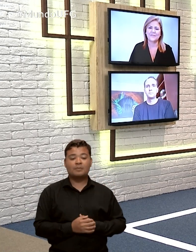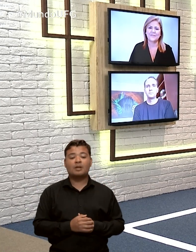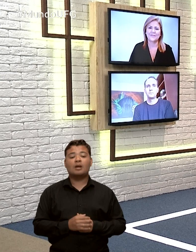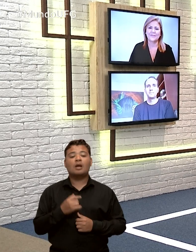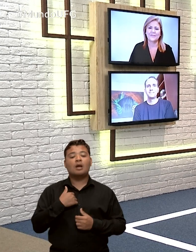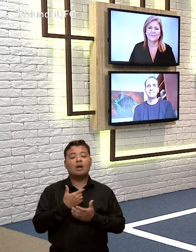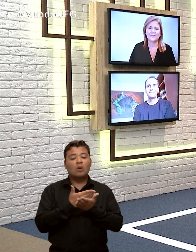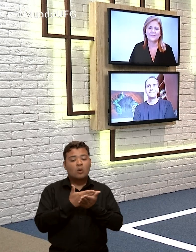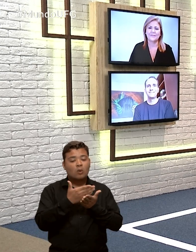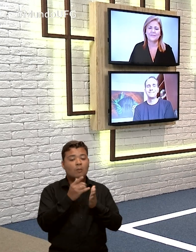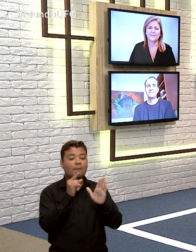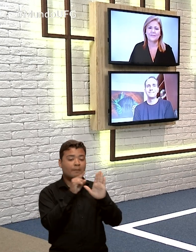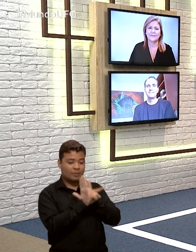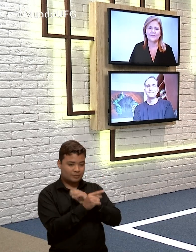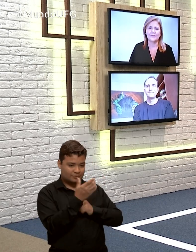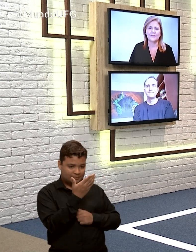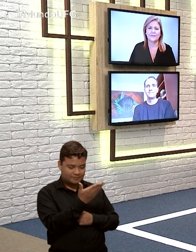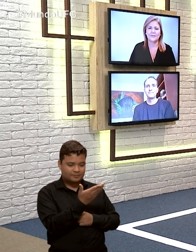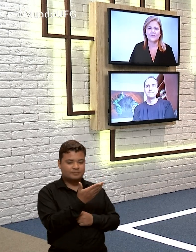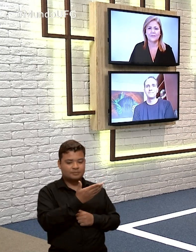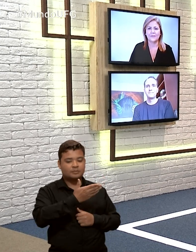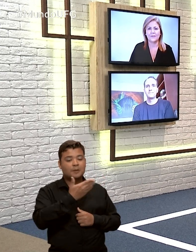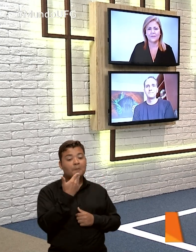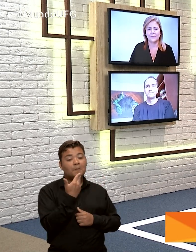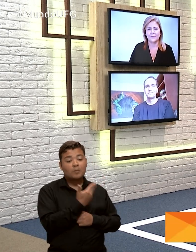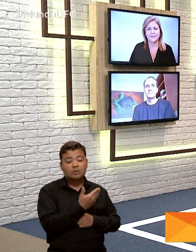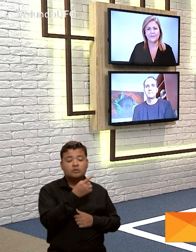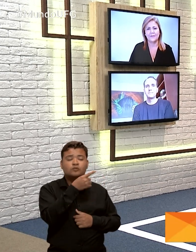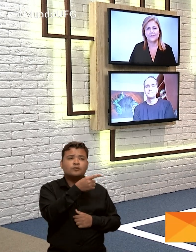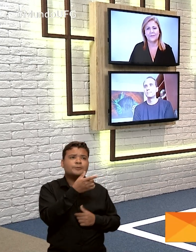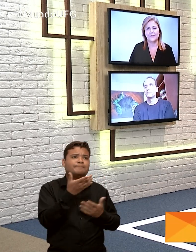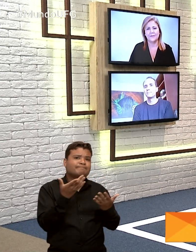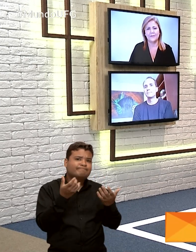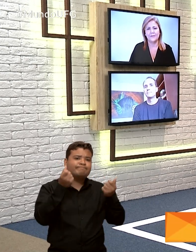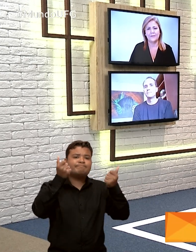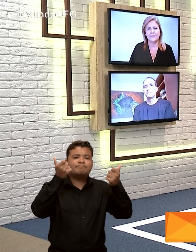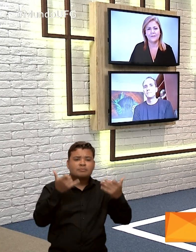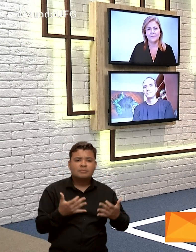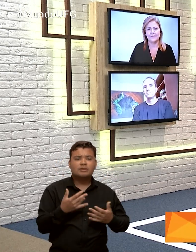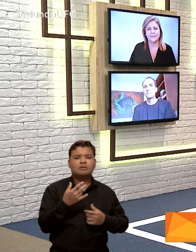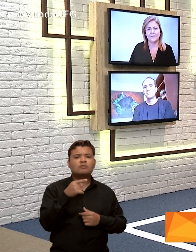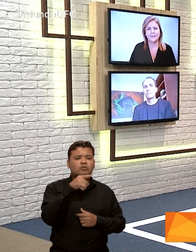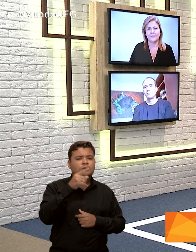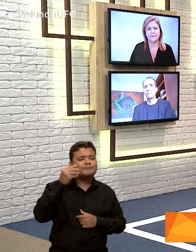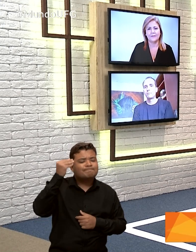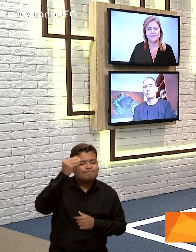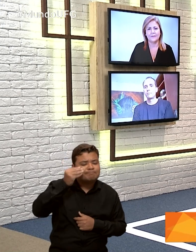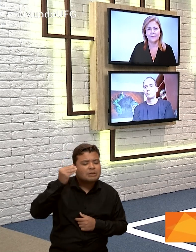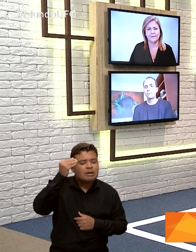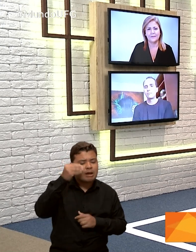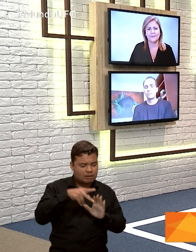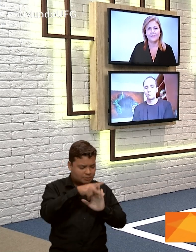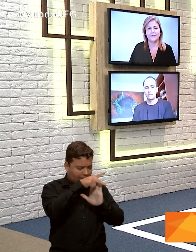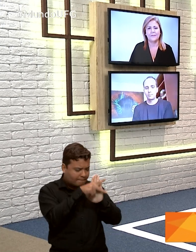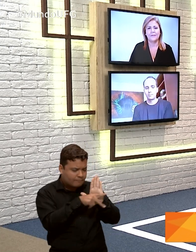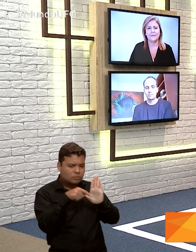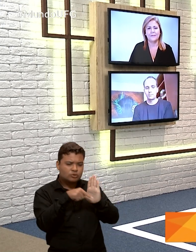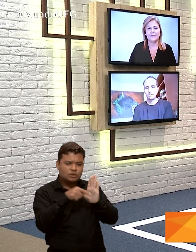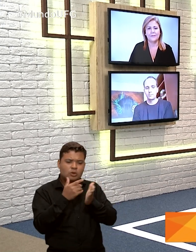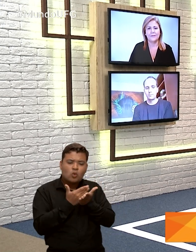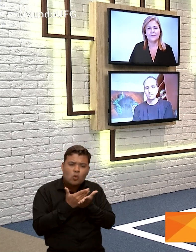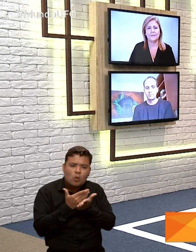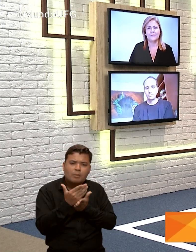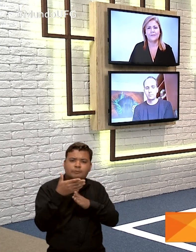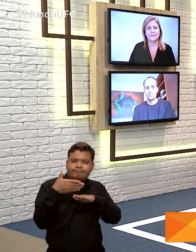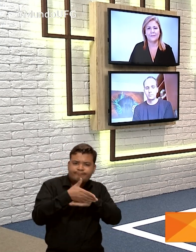começar perguntando para você, pedindo para você falar um pouco mais sobre essa sua experiência no projeto, como que começou